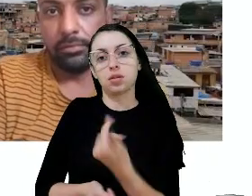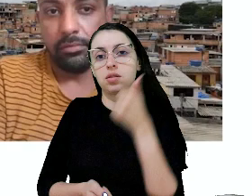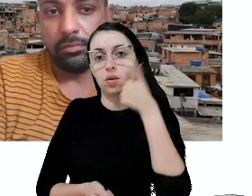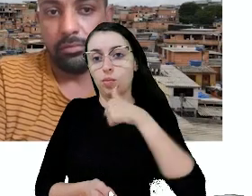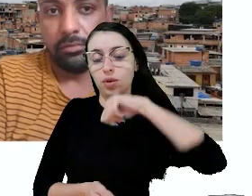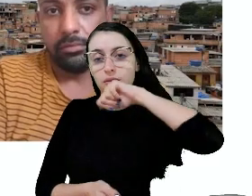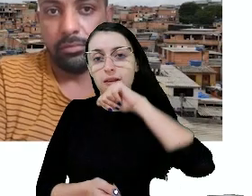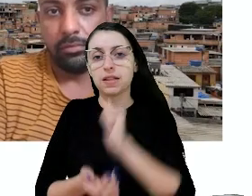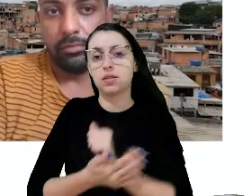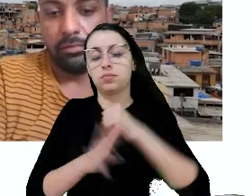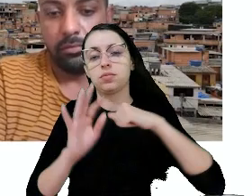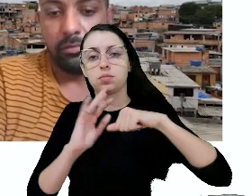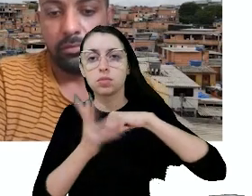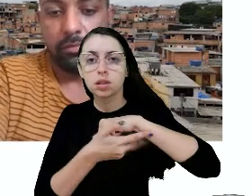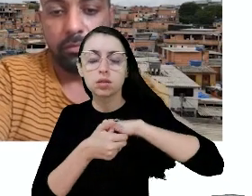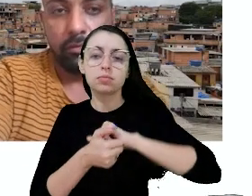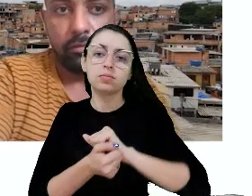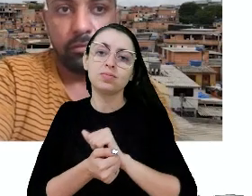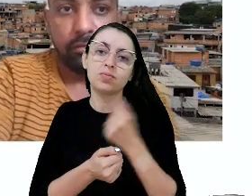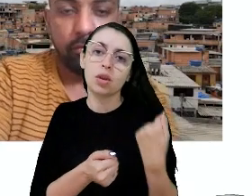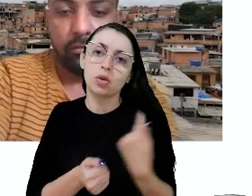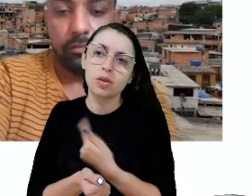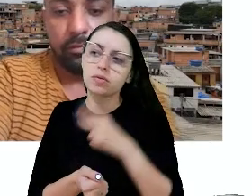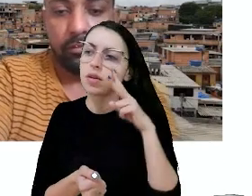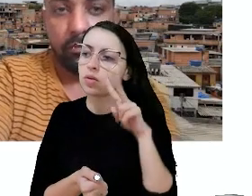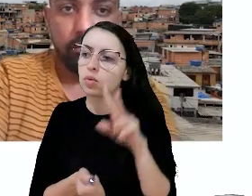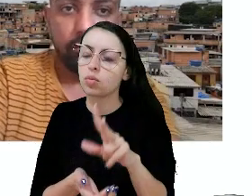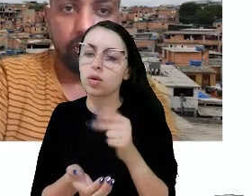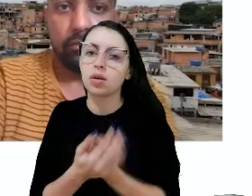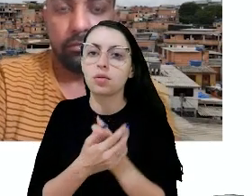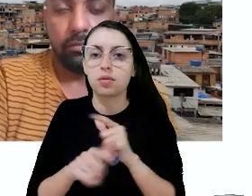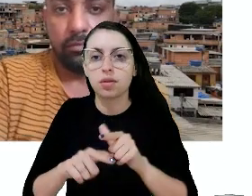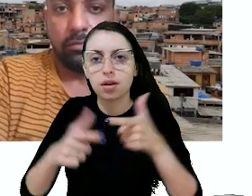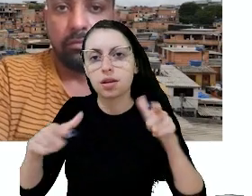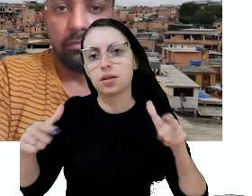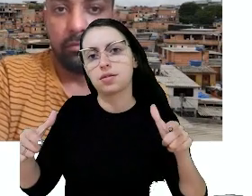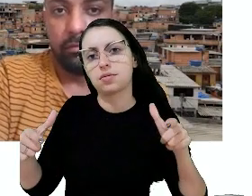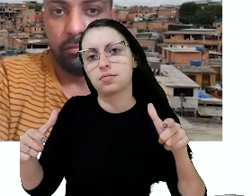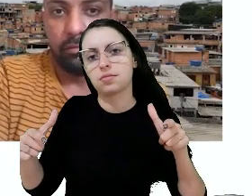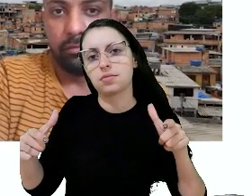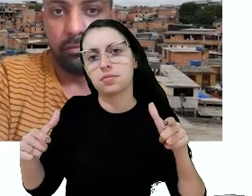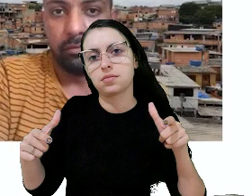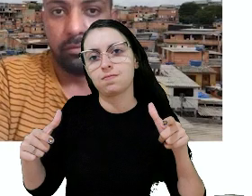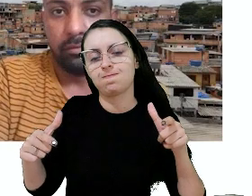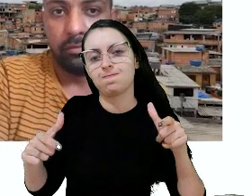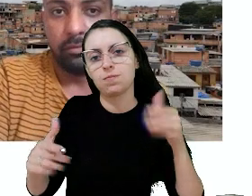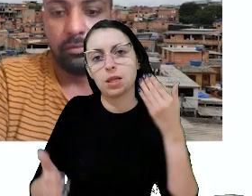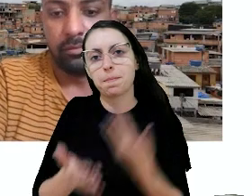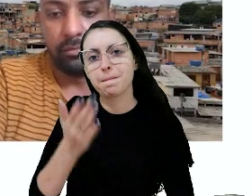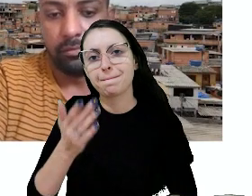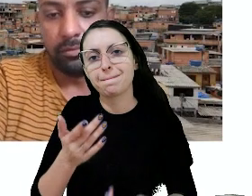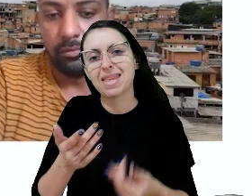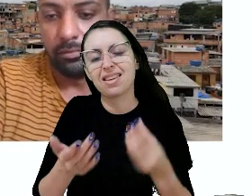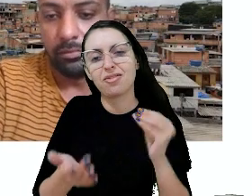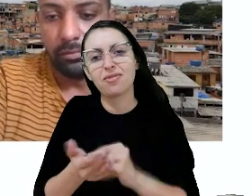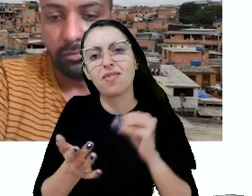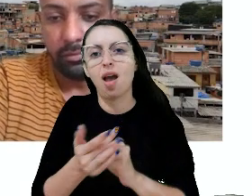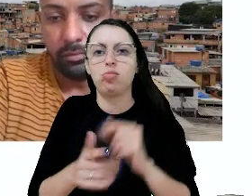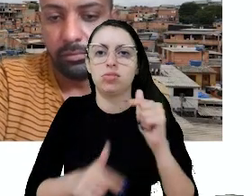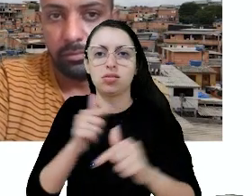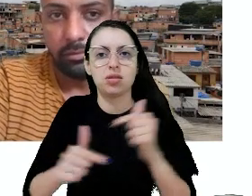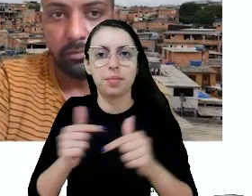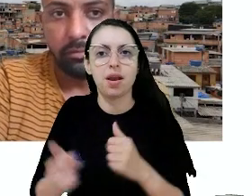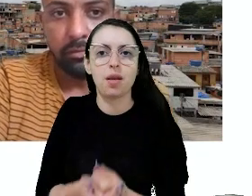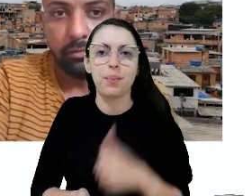em situação de pandemia, o que nós vemos hoje é um aumento exponencial do desemprego, muitas mulheres